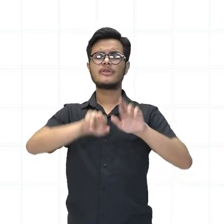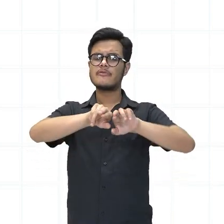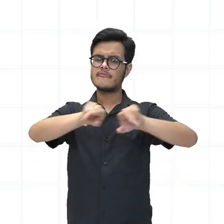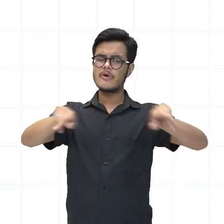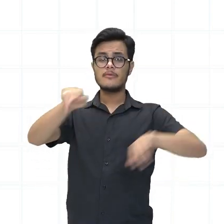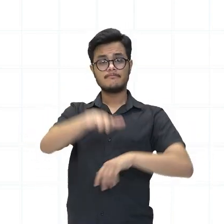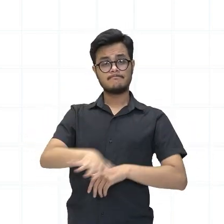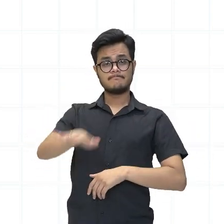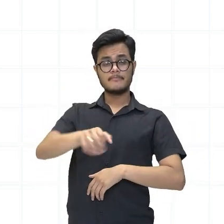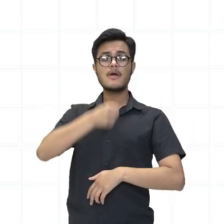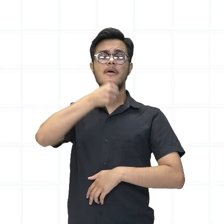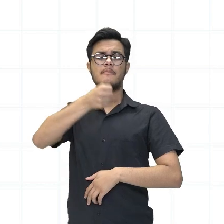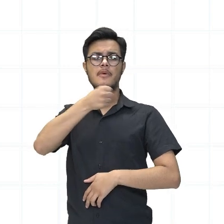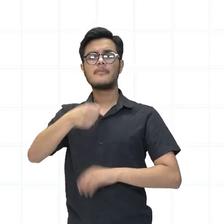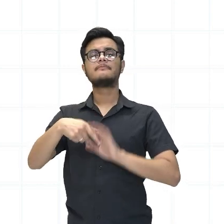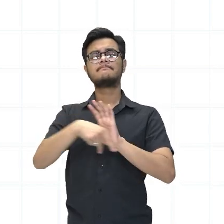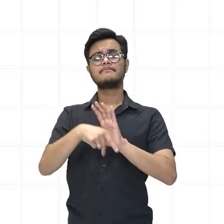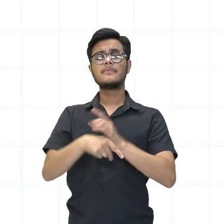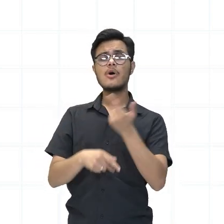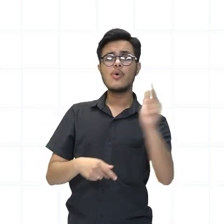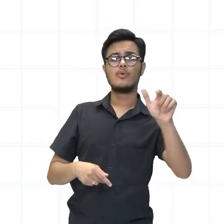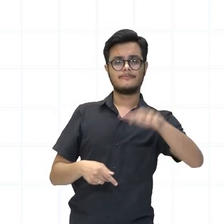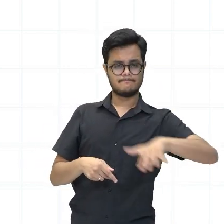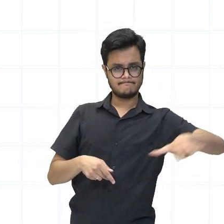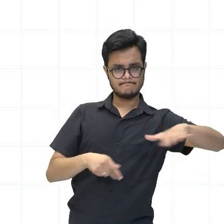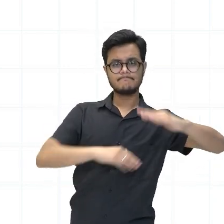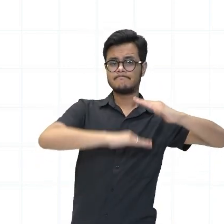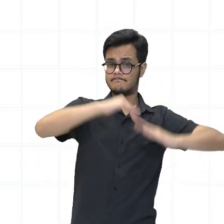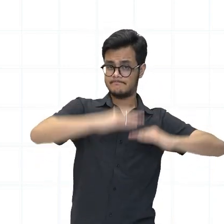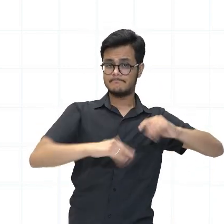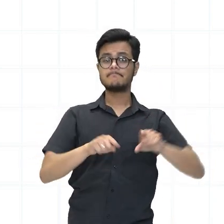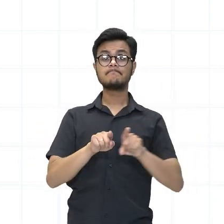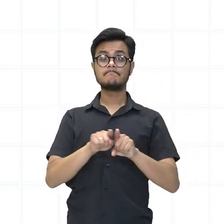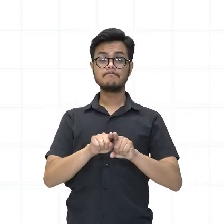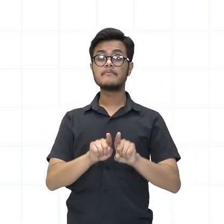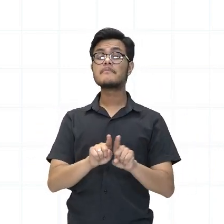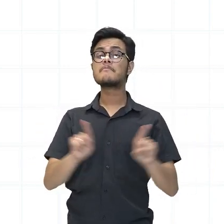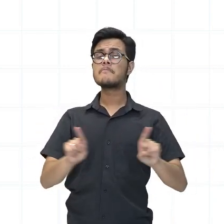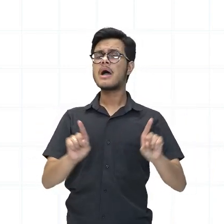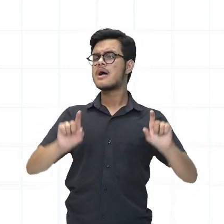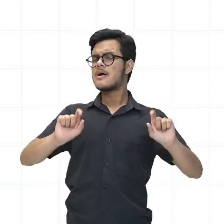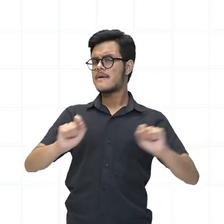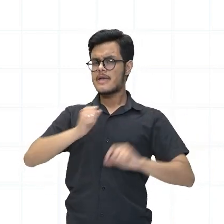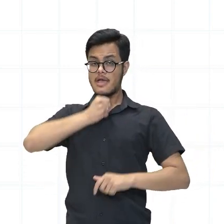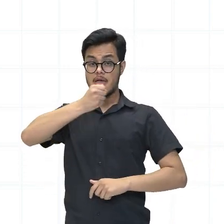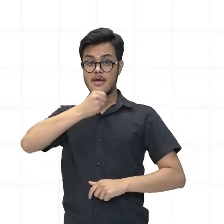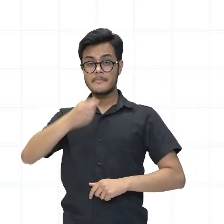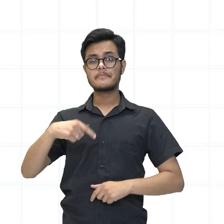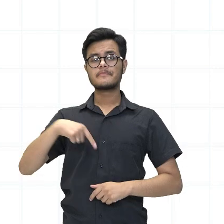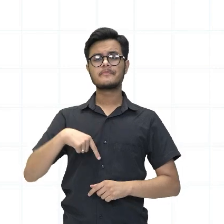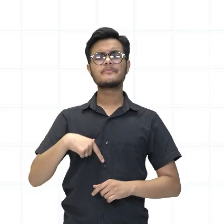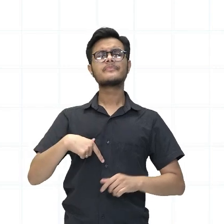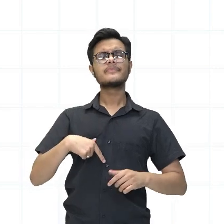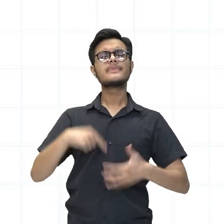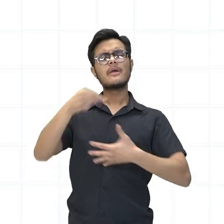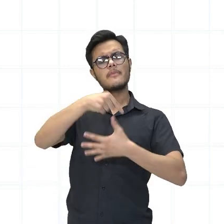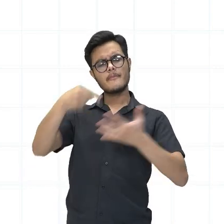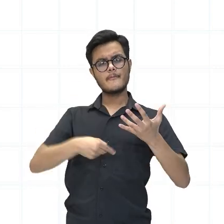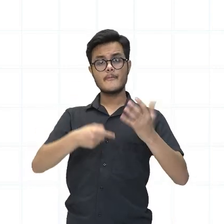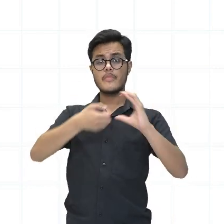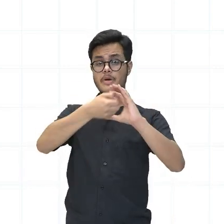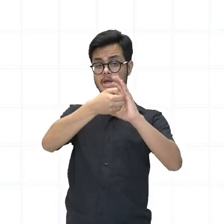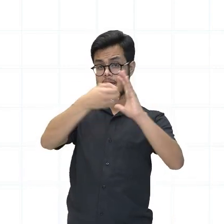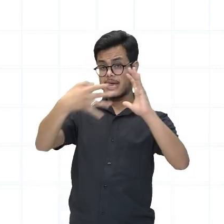e midiático e de outros campos também, certo? A nossa reportagem ela vai possuir uma composição, uma